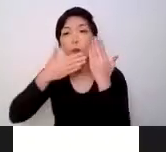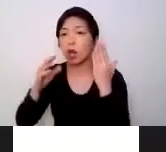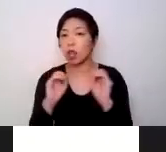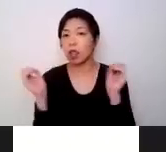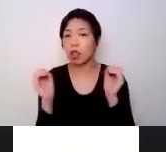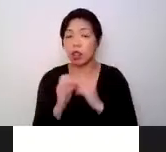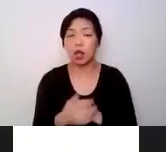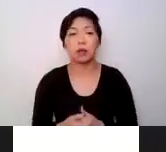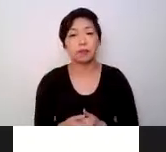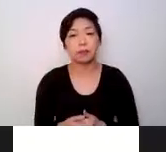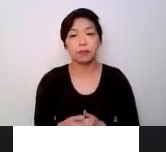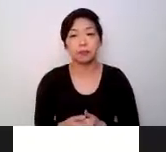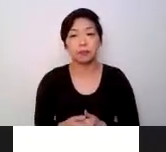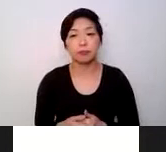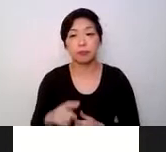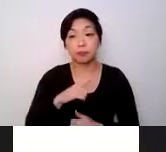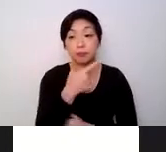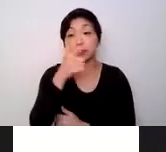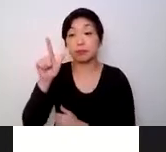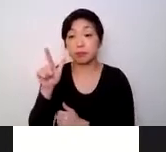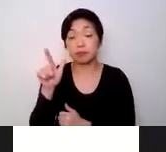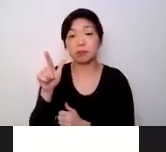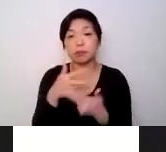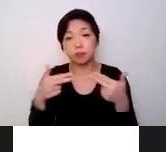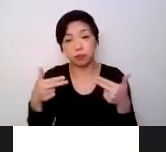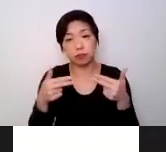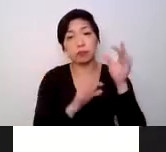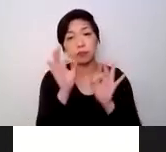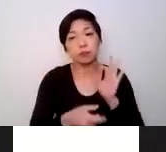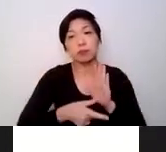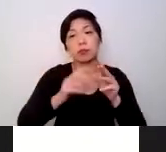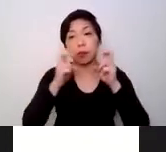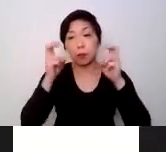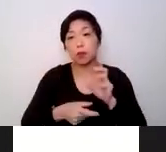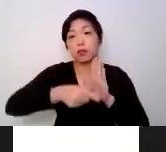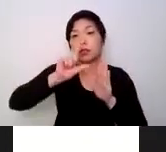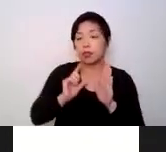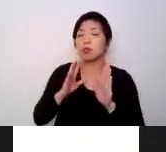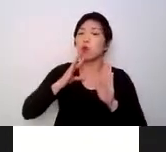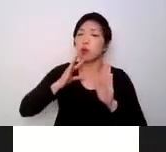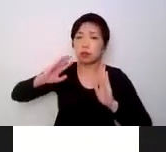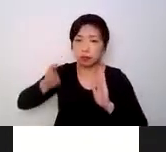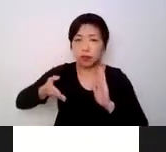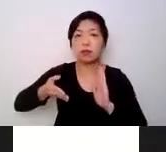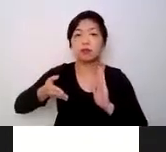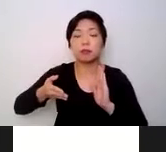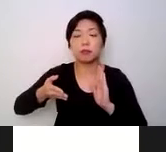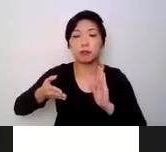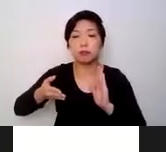mas há outros projetos que antecedem o MASP que a gente conhece que a gente acredita que tenham sido fortes